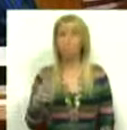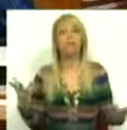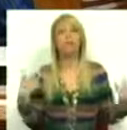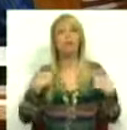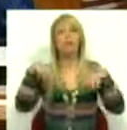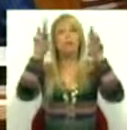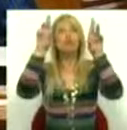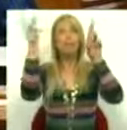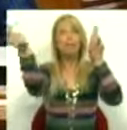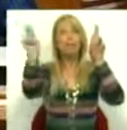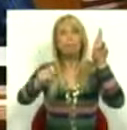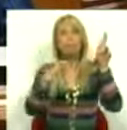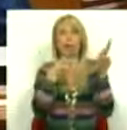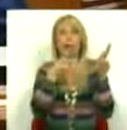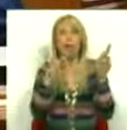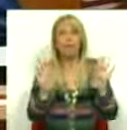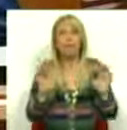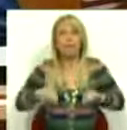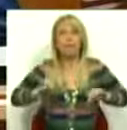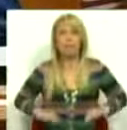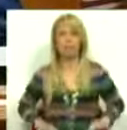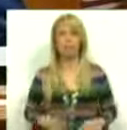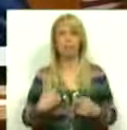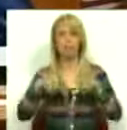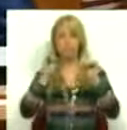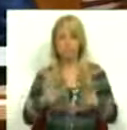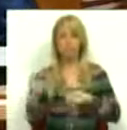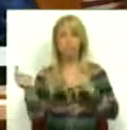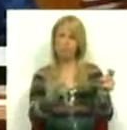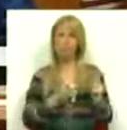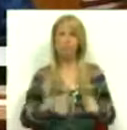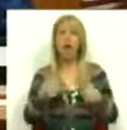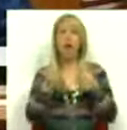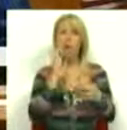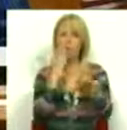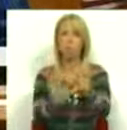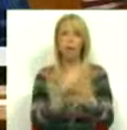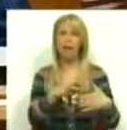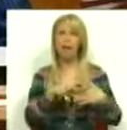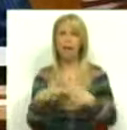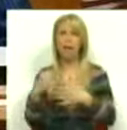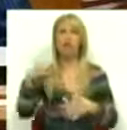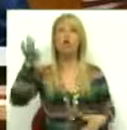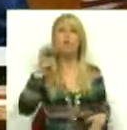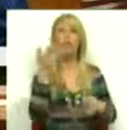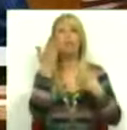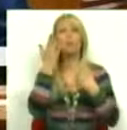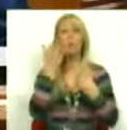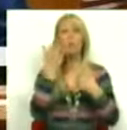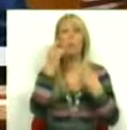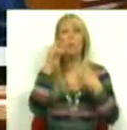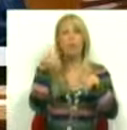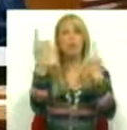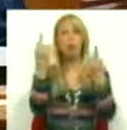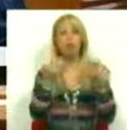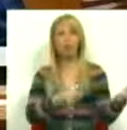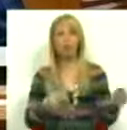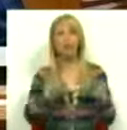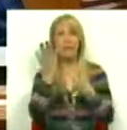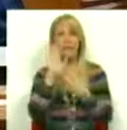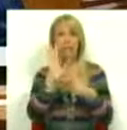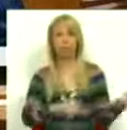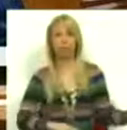não aconteça. Para começo de discussão, conviria dar ao líder do Partido Socialista um exemplar do memorando que